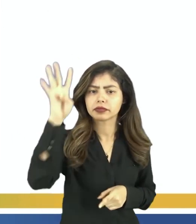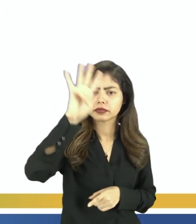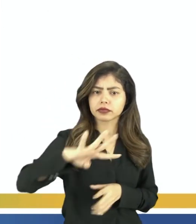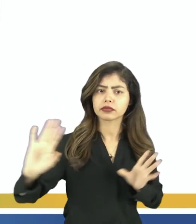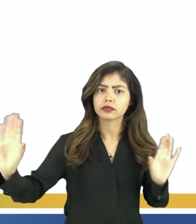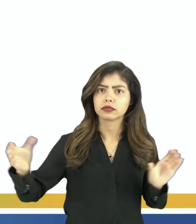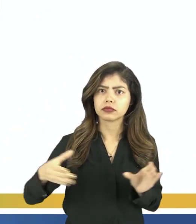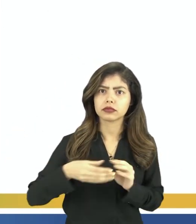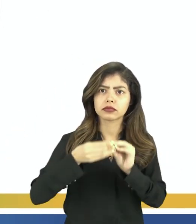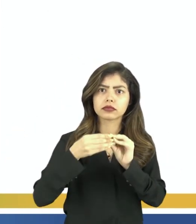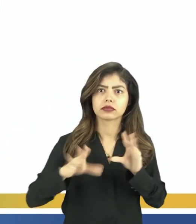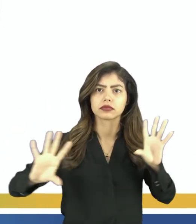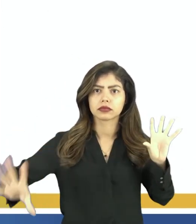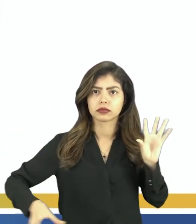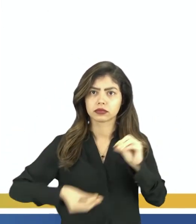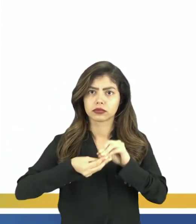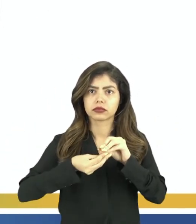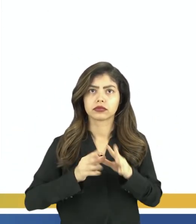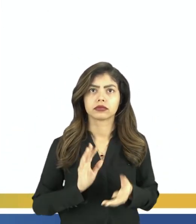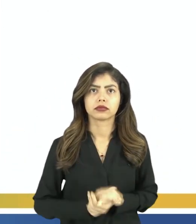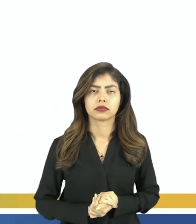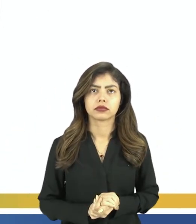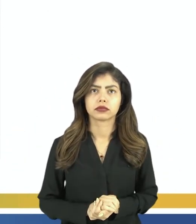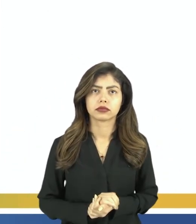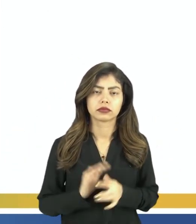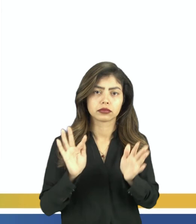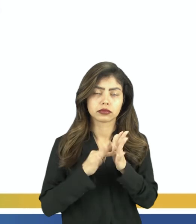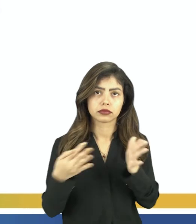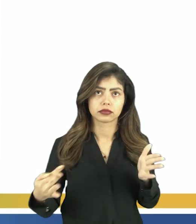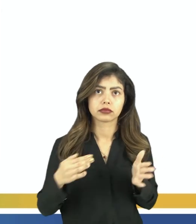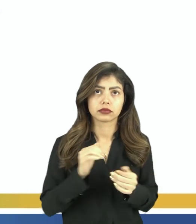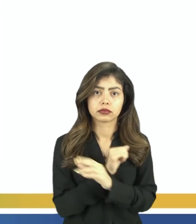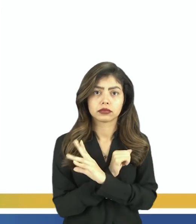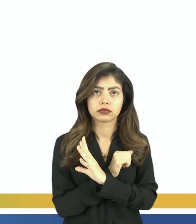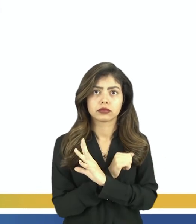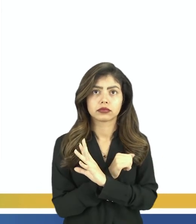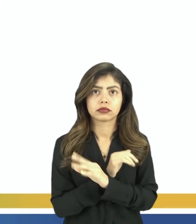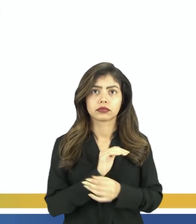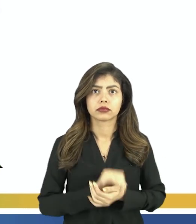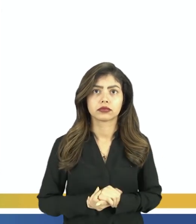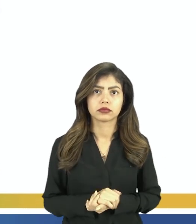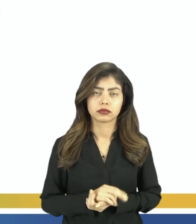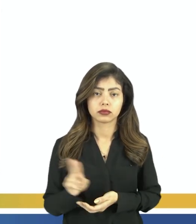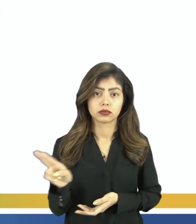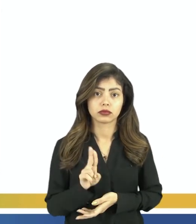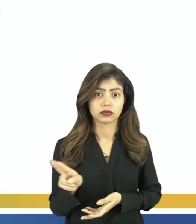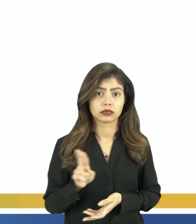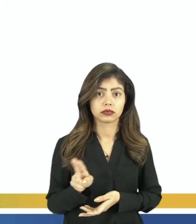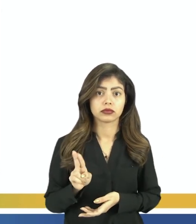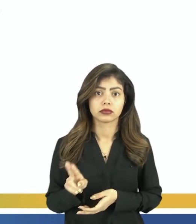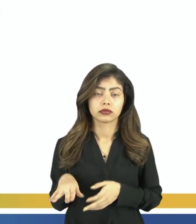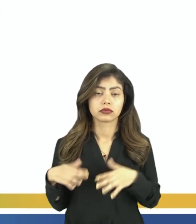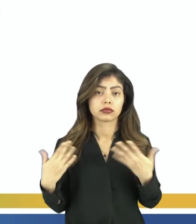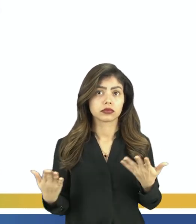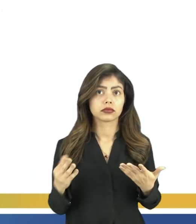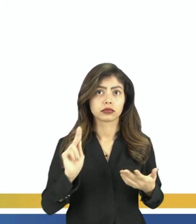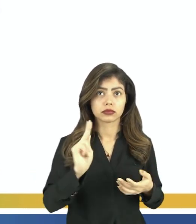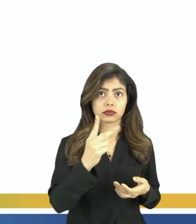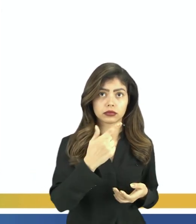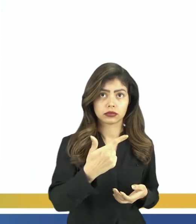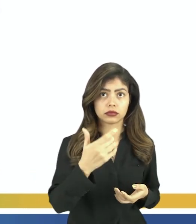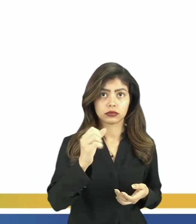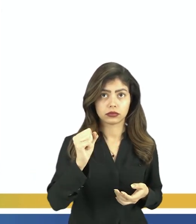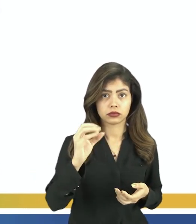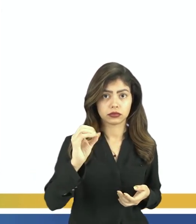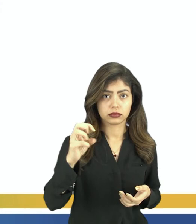Então, a gente precisa identificar a fórmula molecular do ácido nitroso e o nome desse ácido aqui. Se